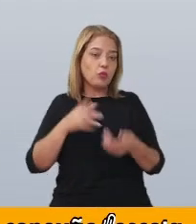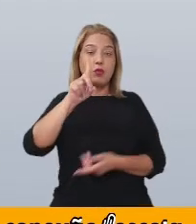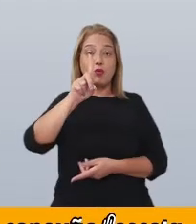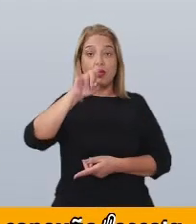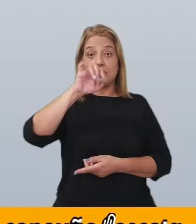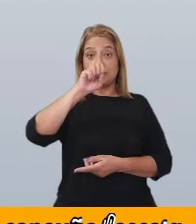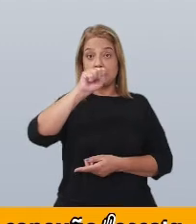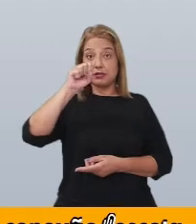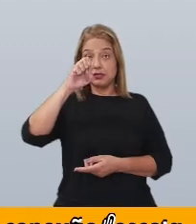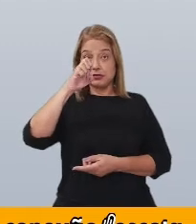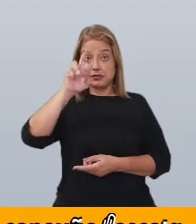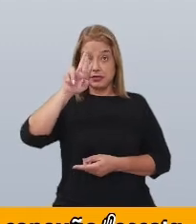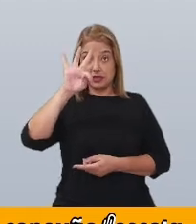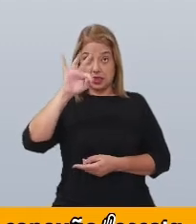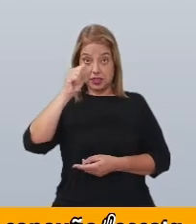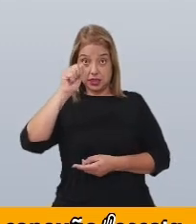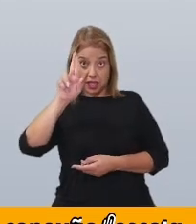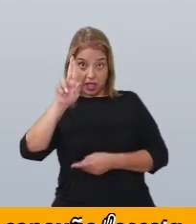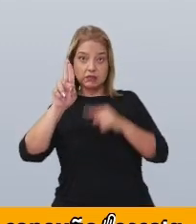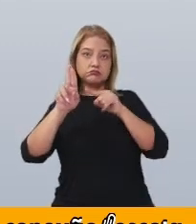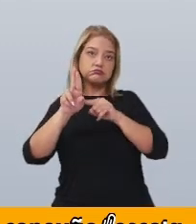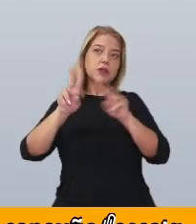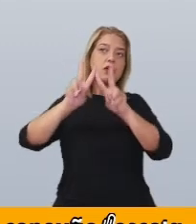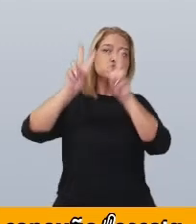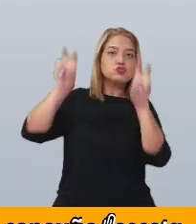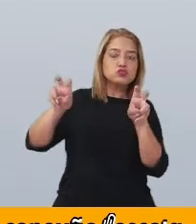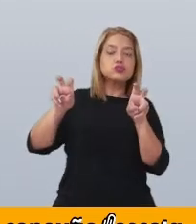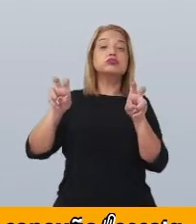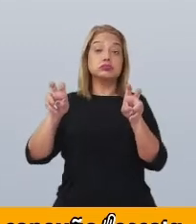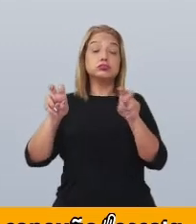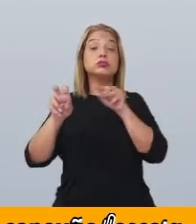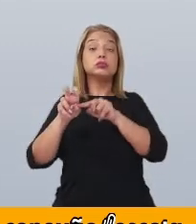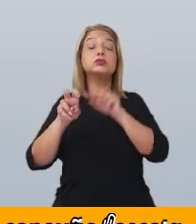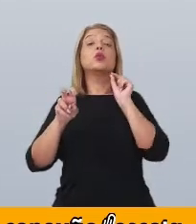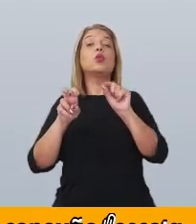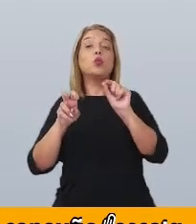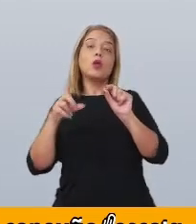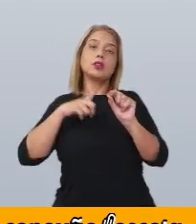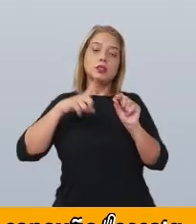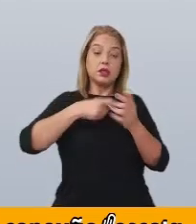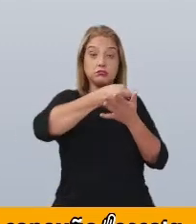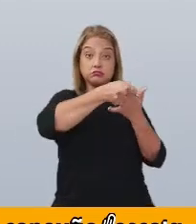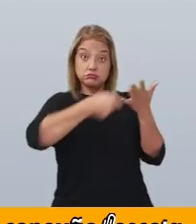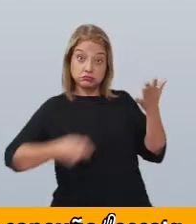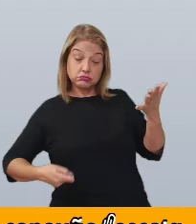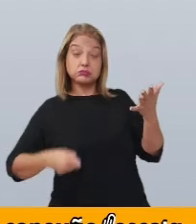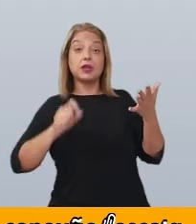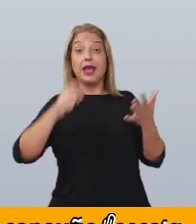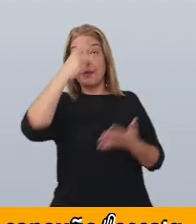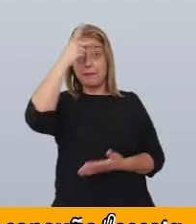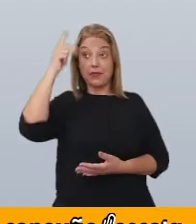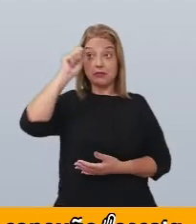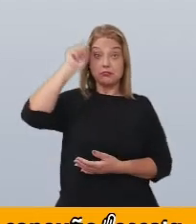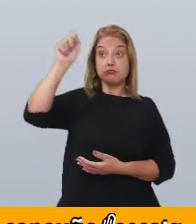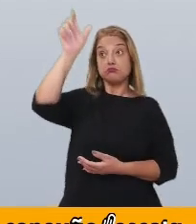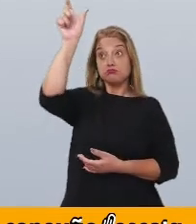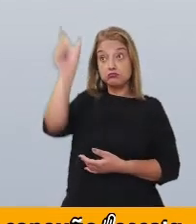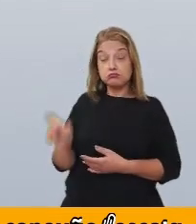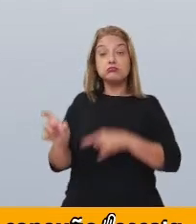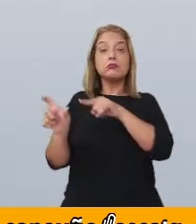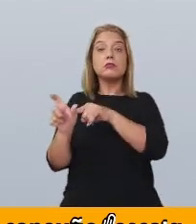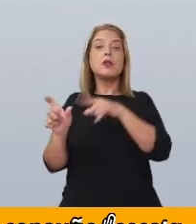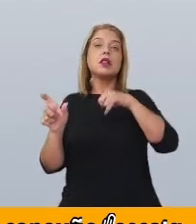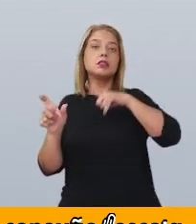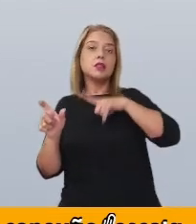desenvolver um assunto. Nesse sentido, o texto dissertativo é aquele em que o autor se